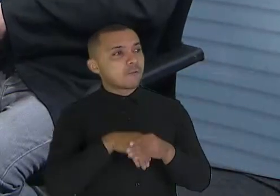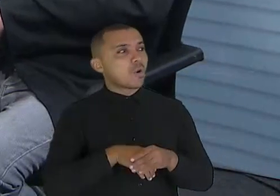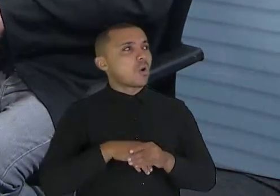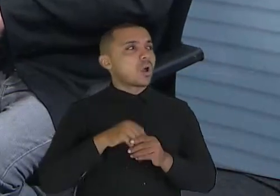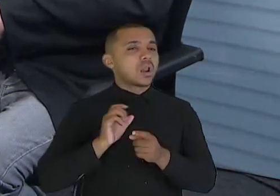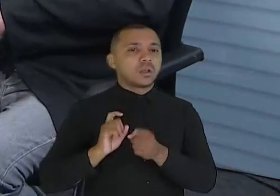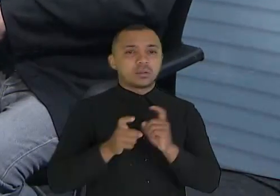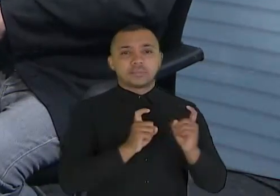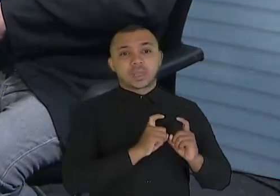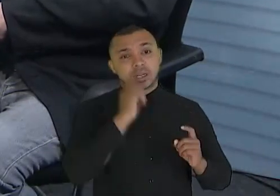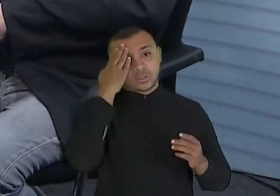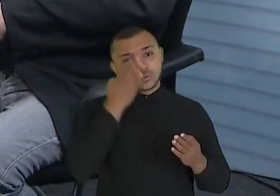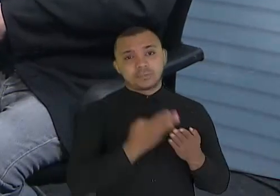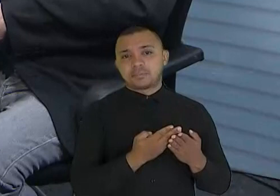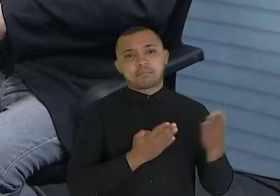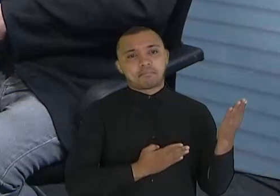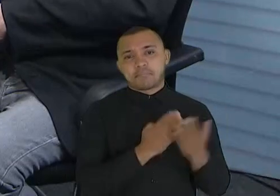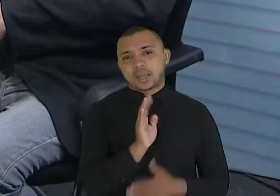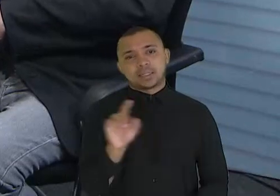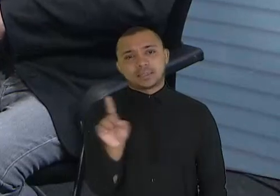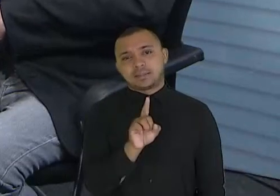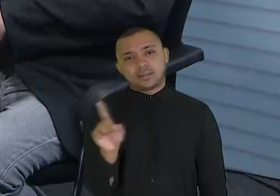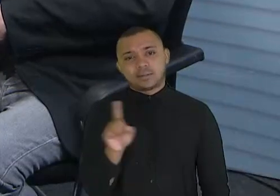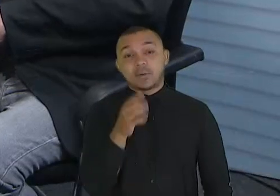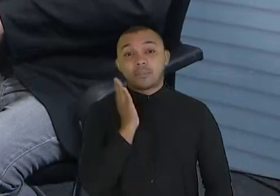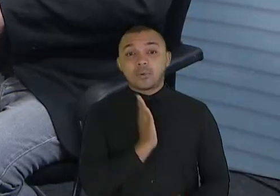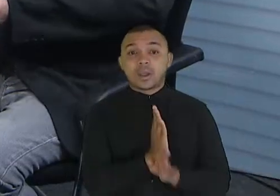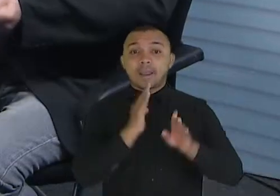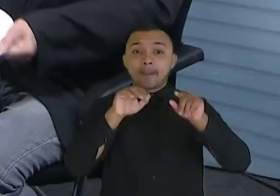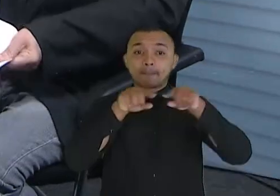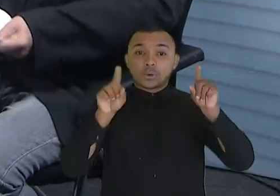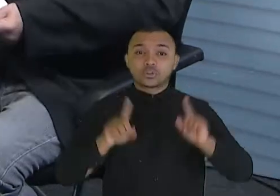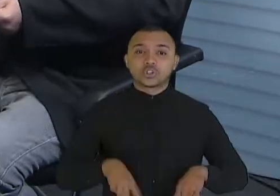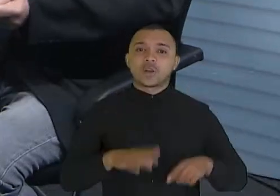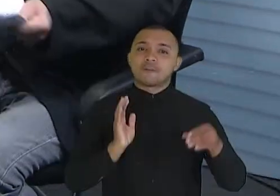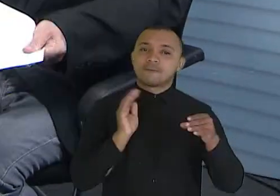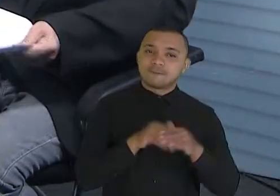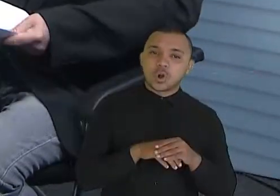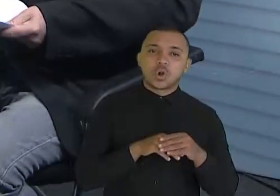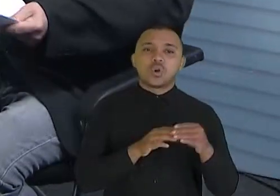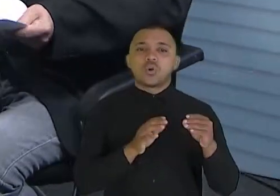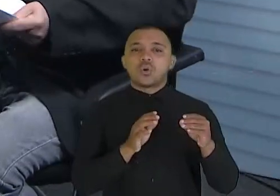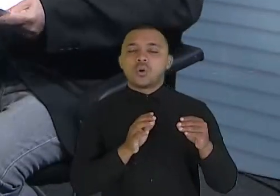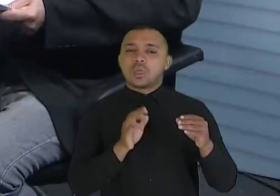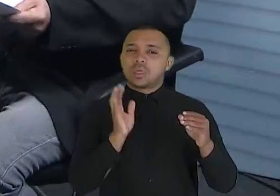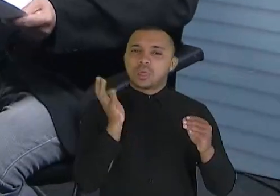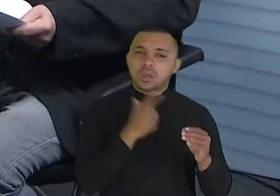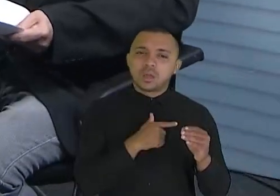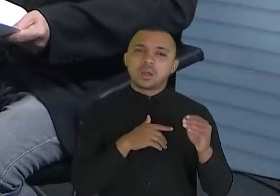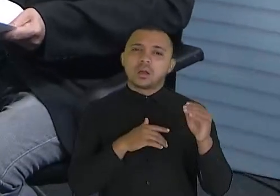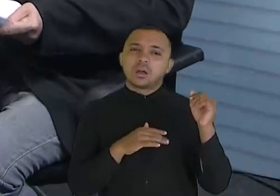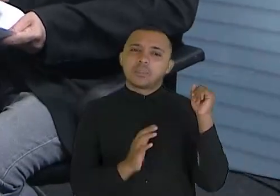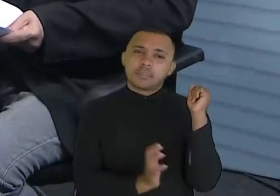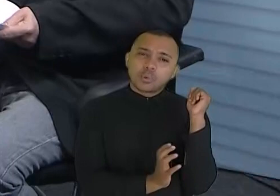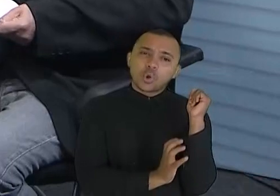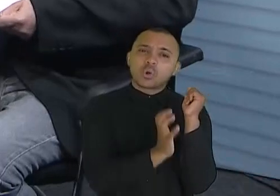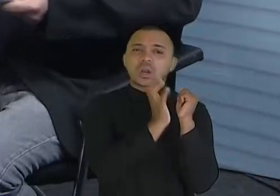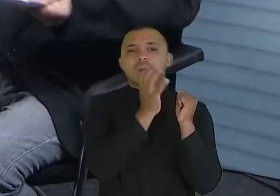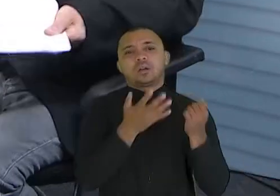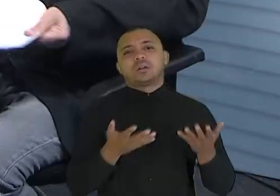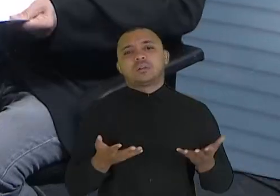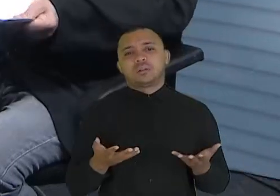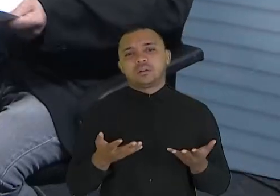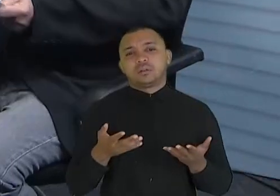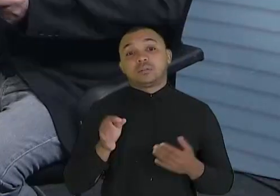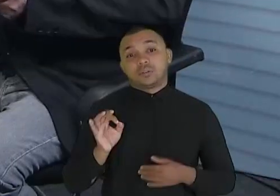passe, né? Porque nós temos um processo que tem que votar, etc., passar nas comissões, tem que ter votação na Câmara, no